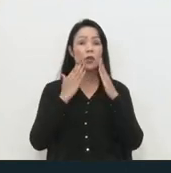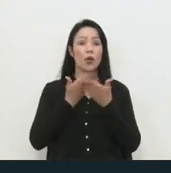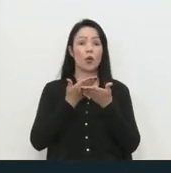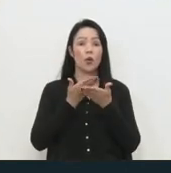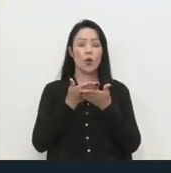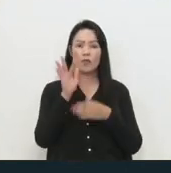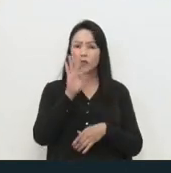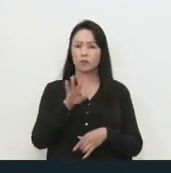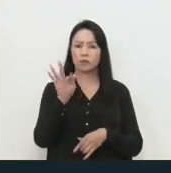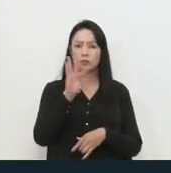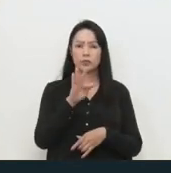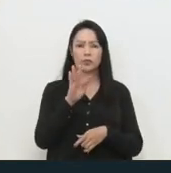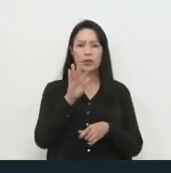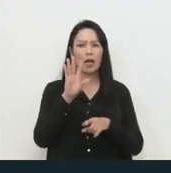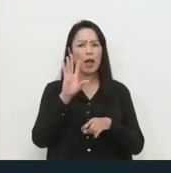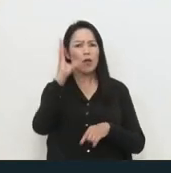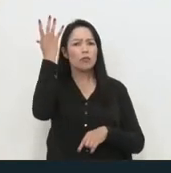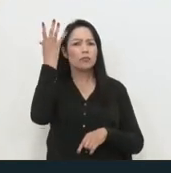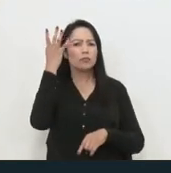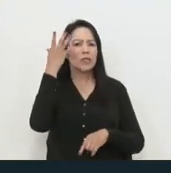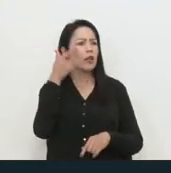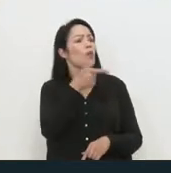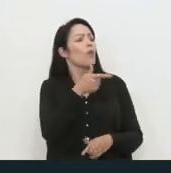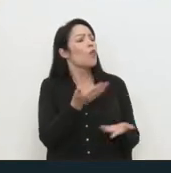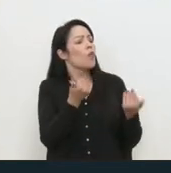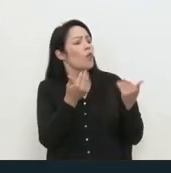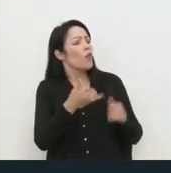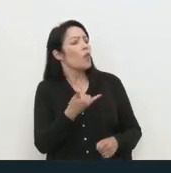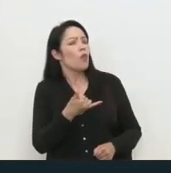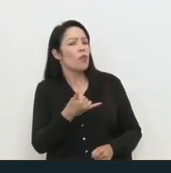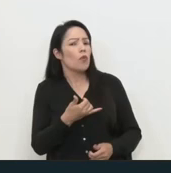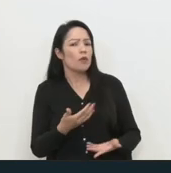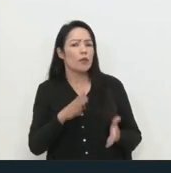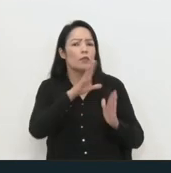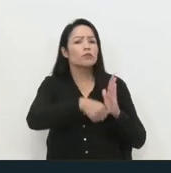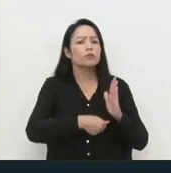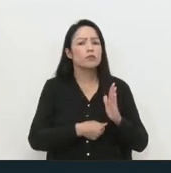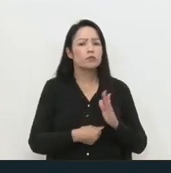isso é vítima de roubo de celular